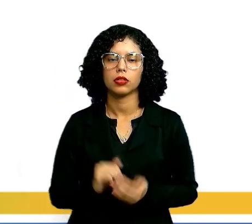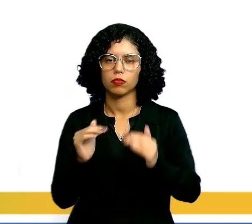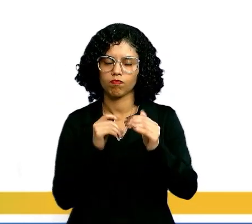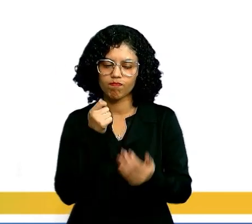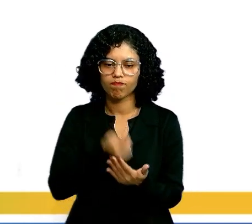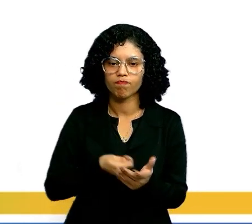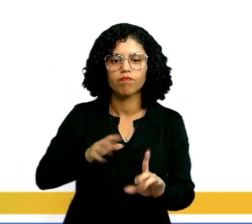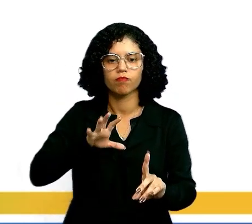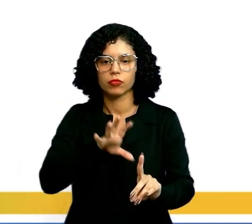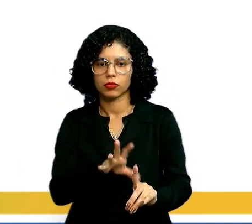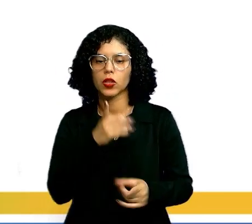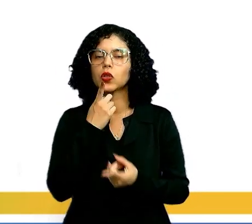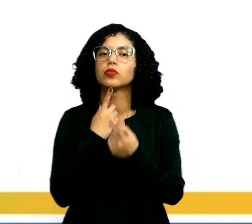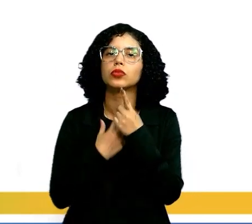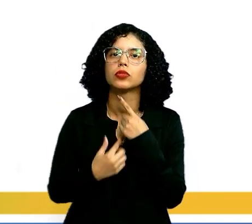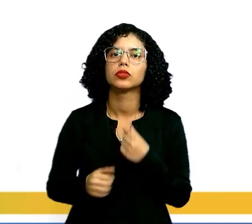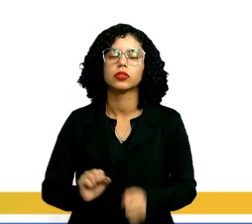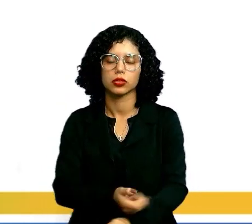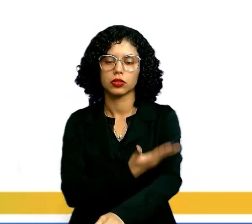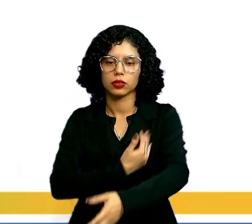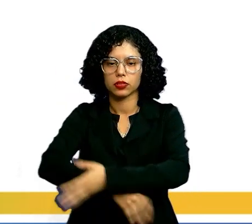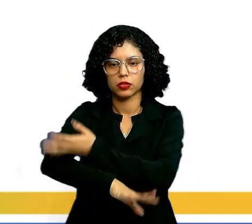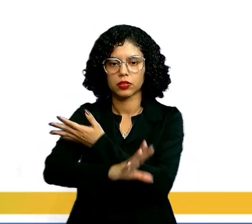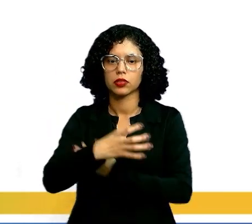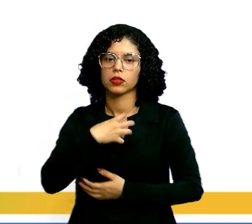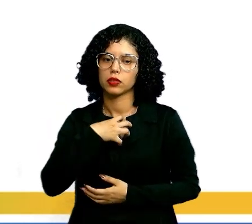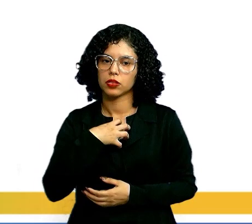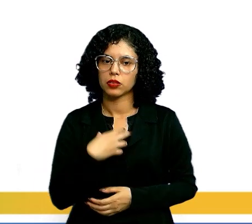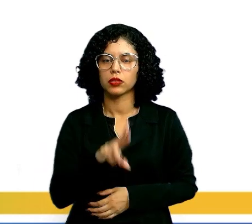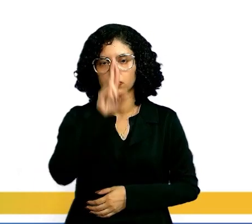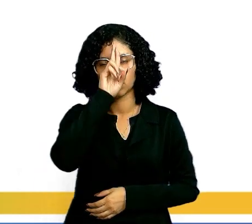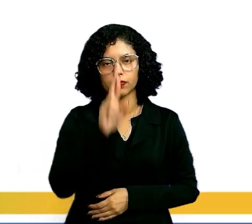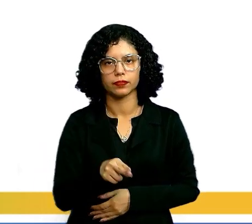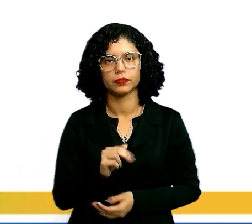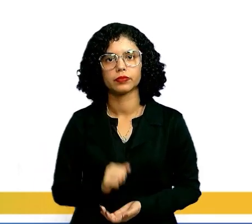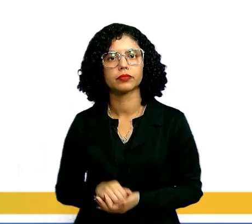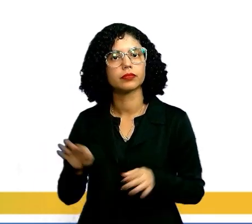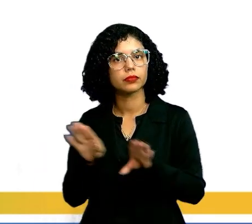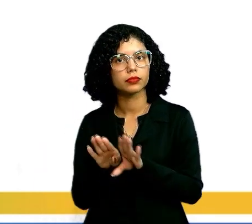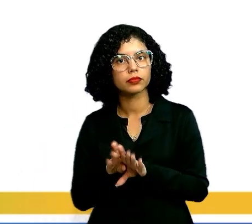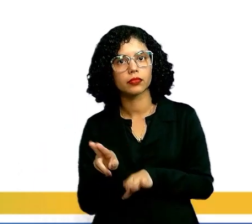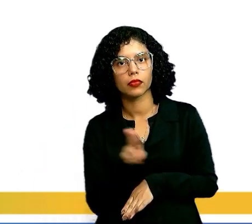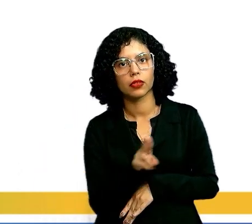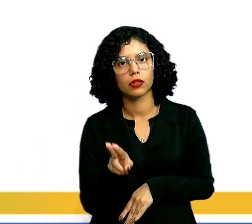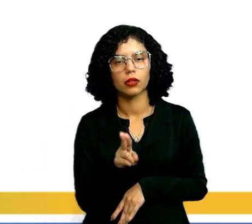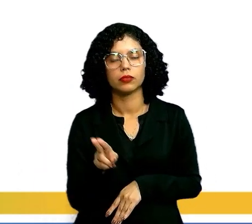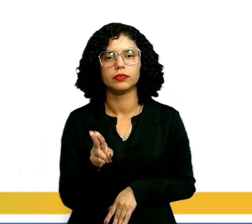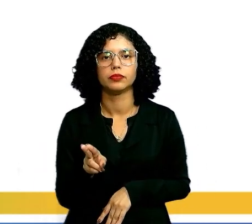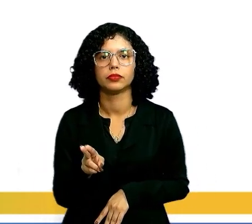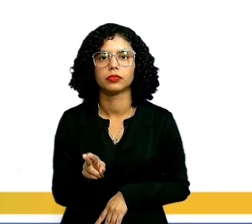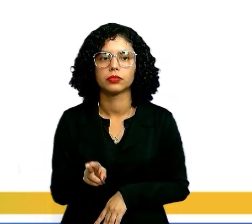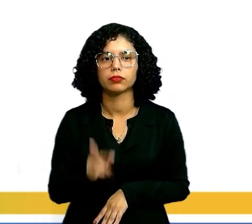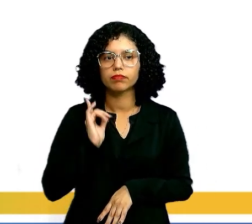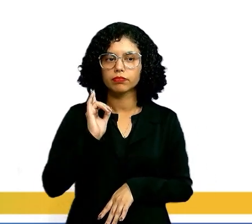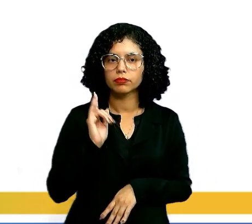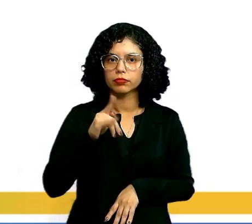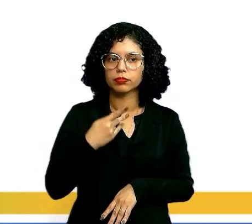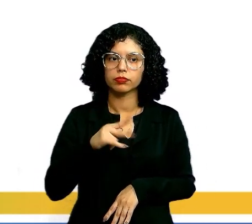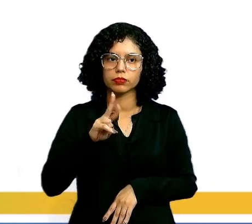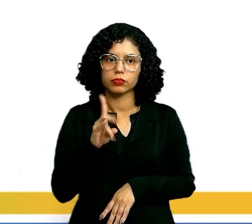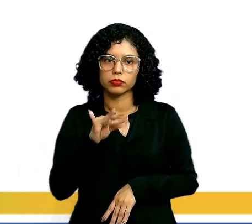submetessem aos desejos e Emoções seguiri uma razão também chamava de paixão Ou